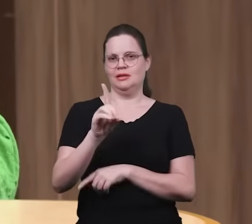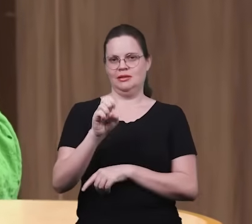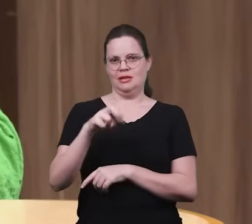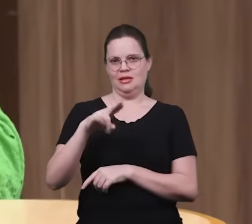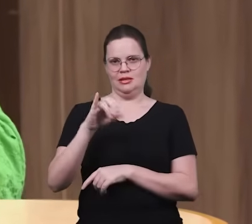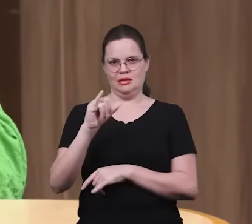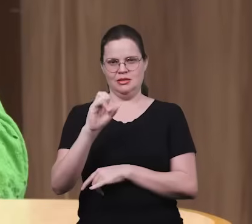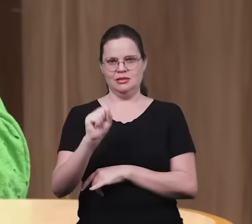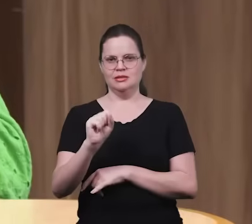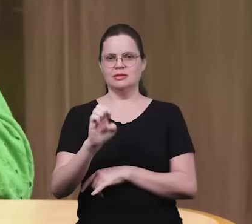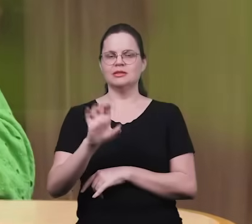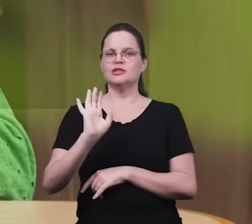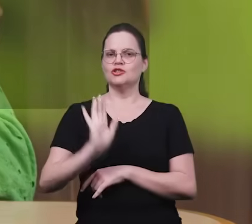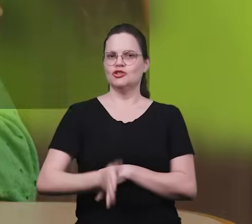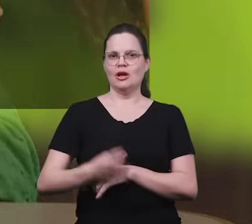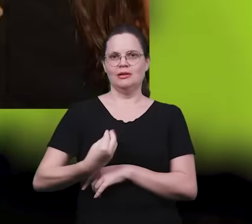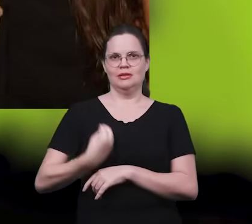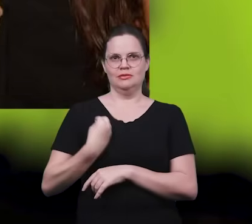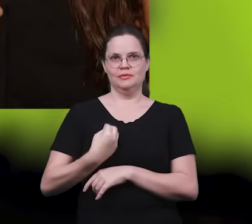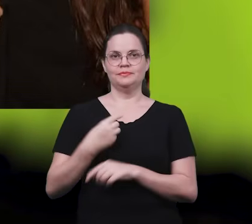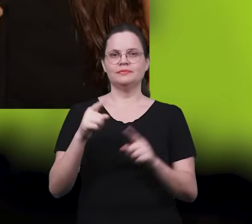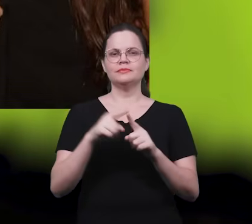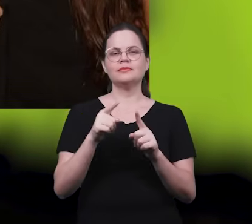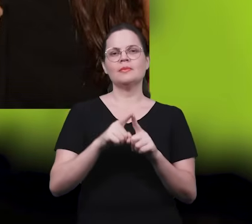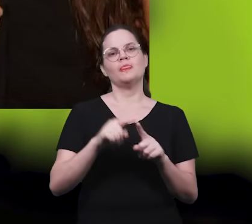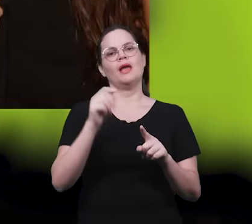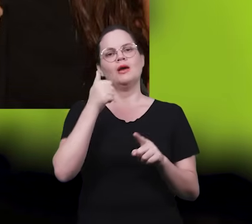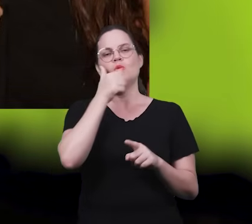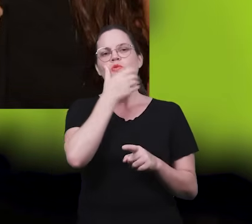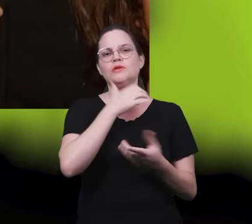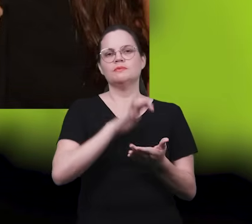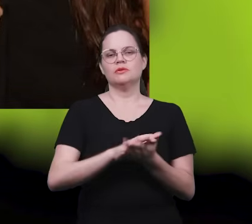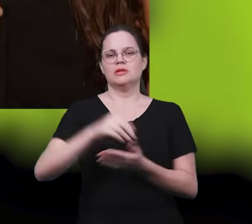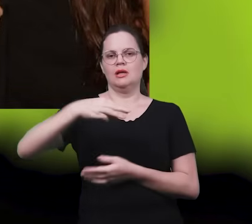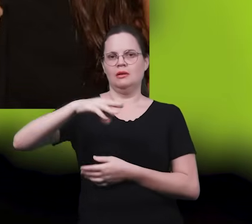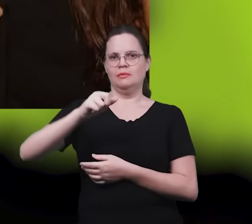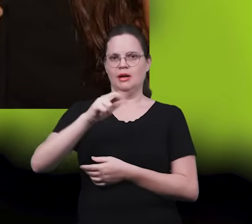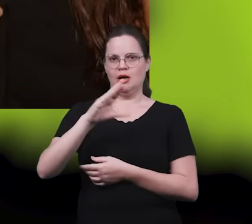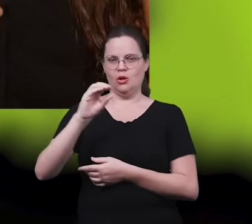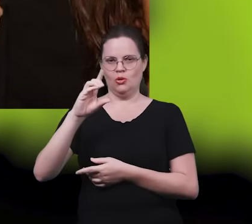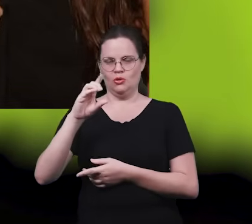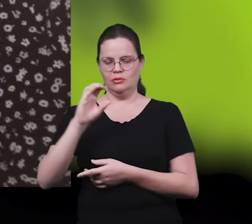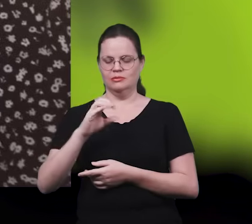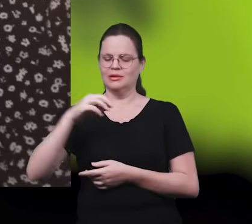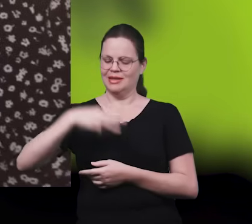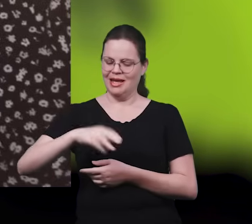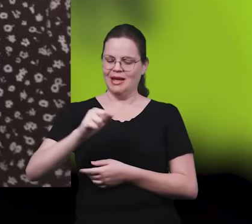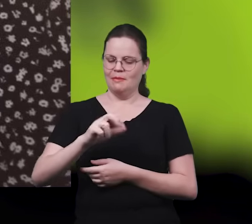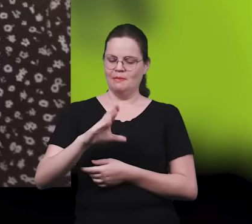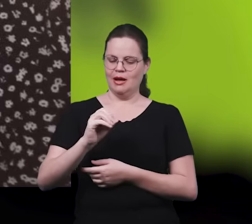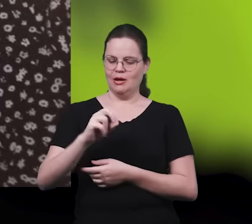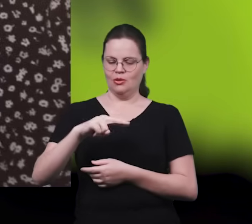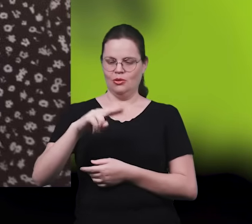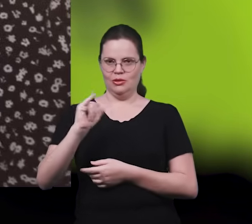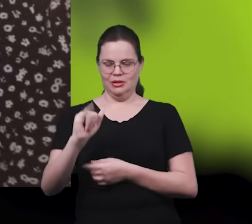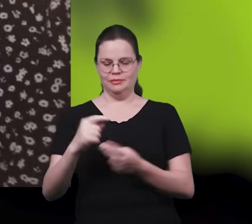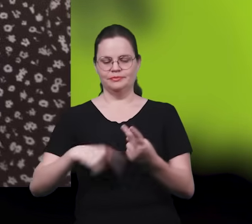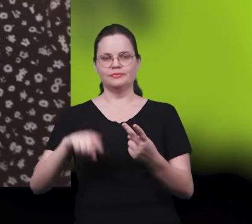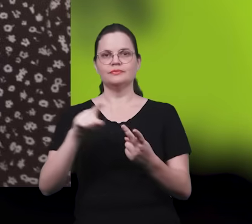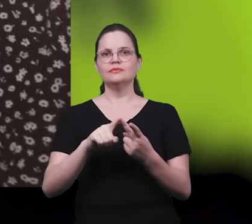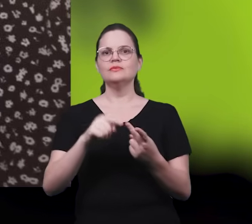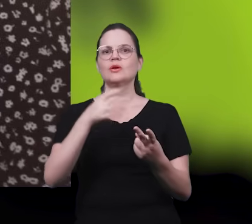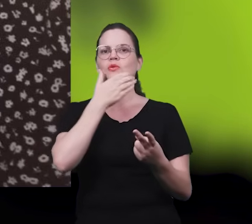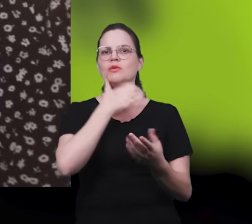episódios. Carla, esposa do Marconi, mãe de Isabela e Júlia. Isso. Denise, esposa de João